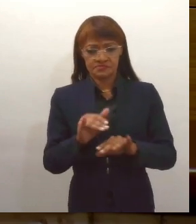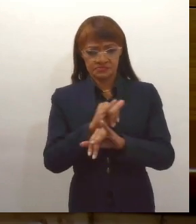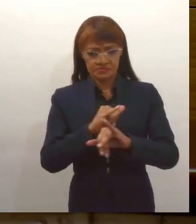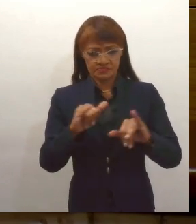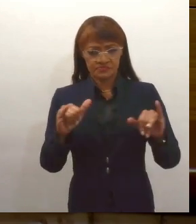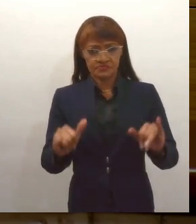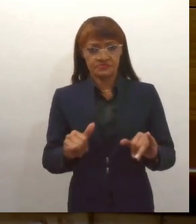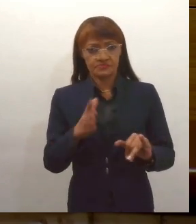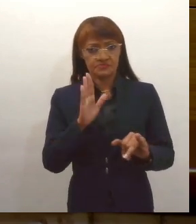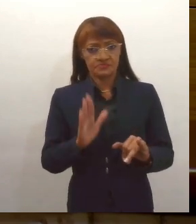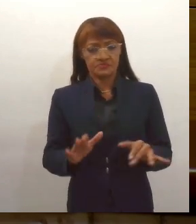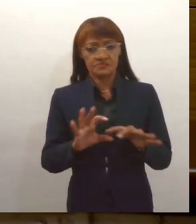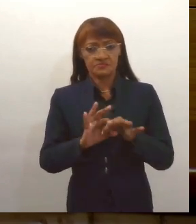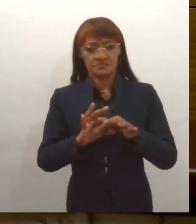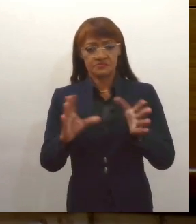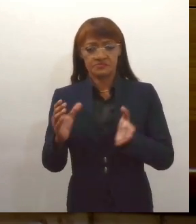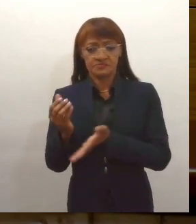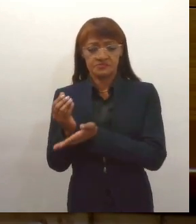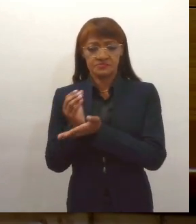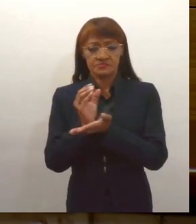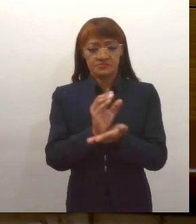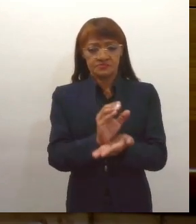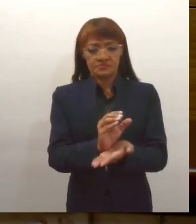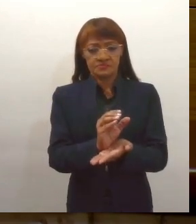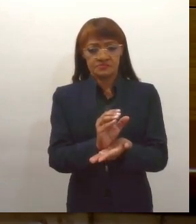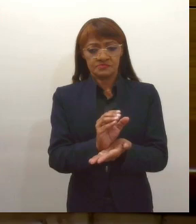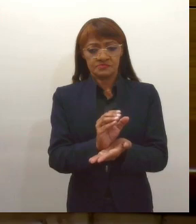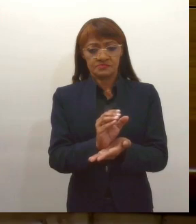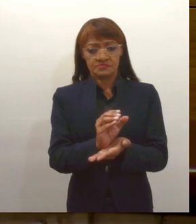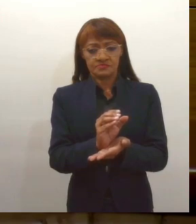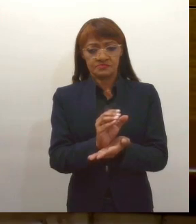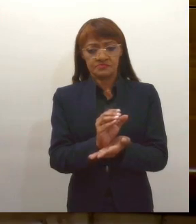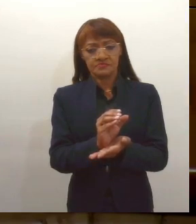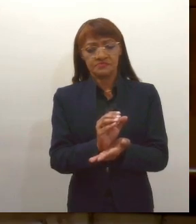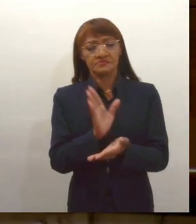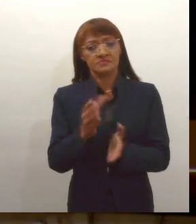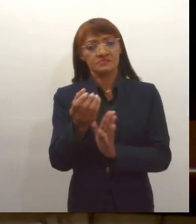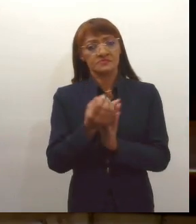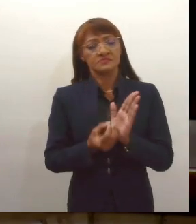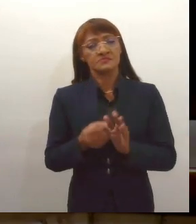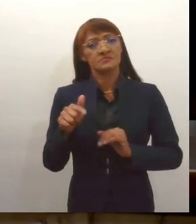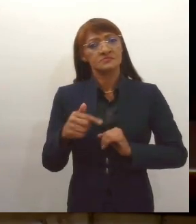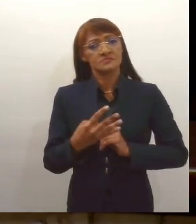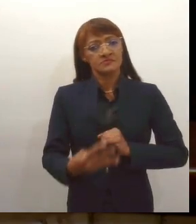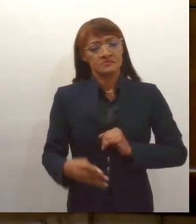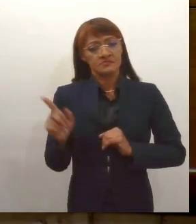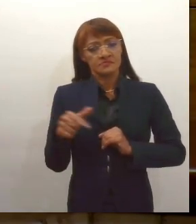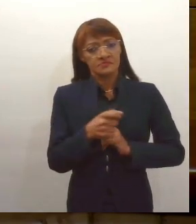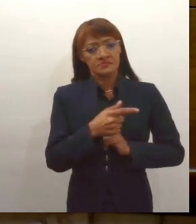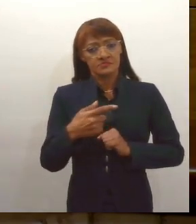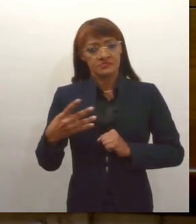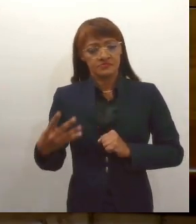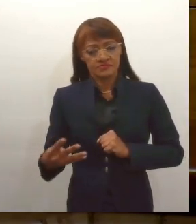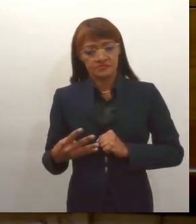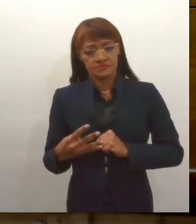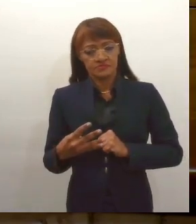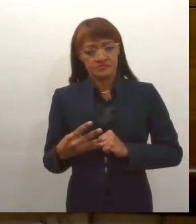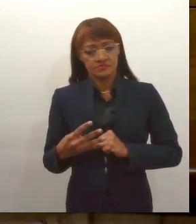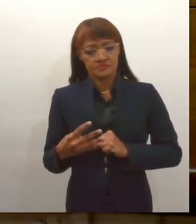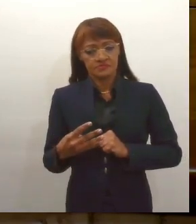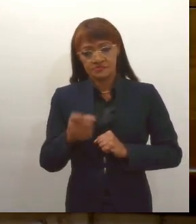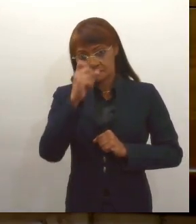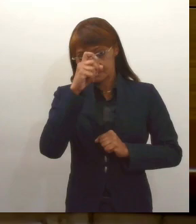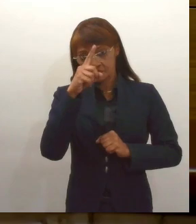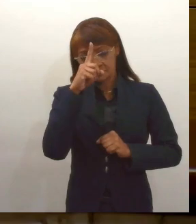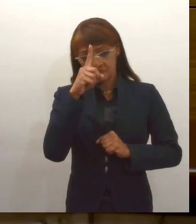crédito de recursos financeiro o Ofício número 74/2004 do Hospital da Polícia Militar informando termo de parceria